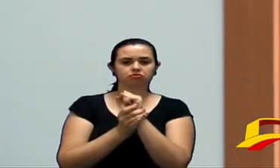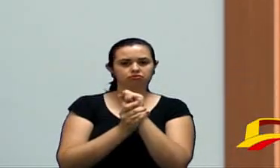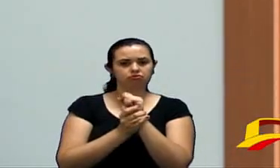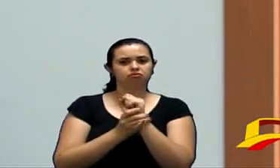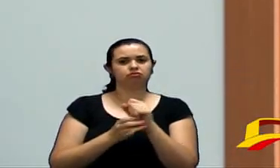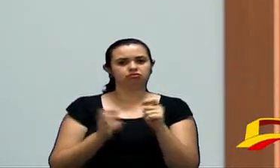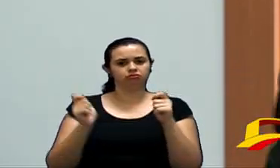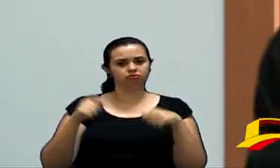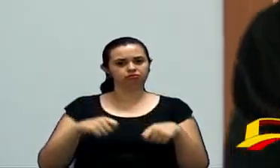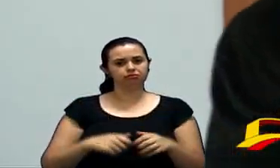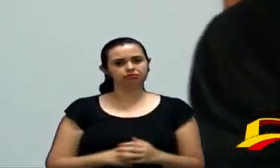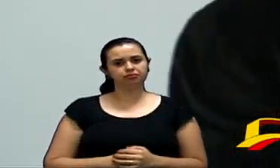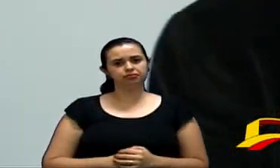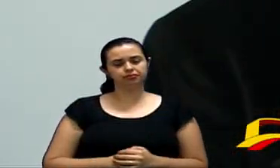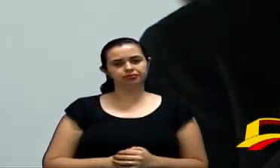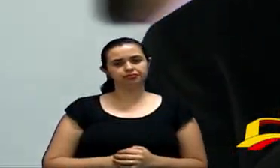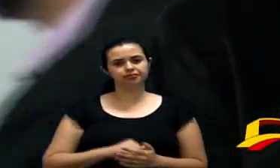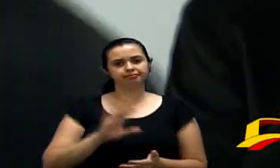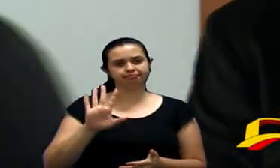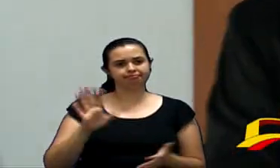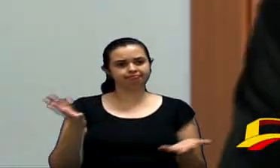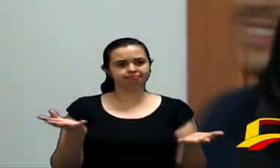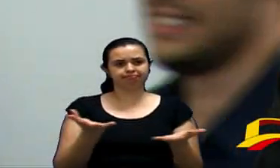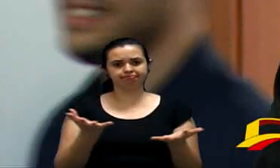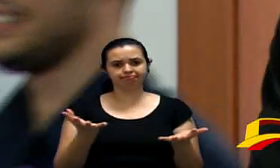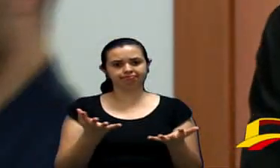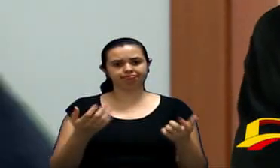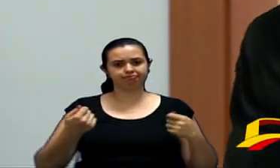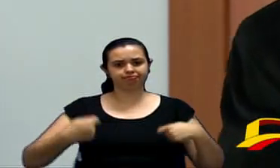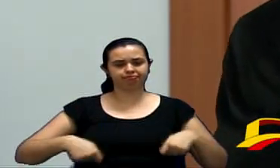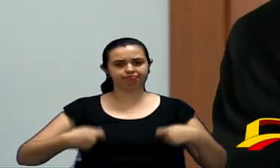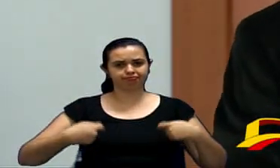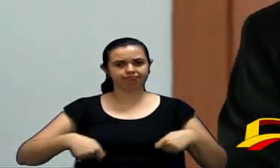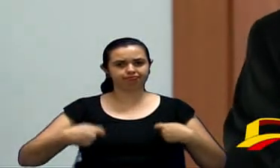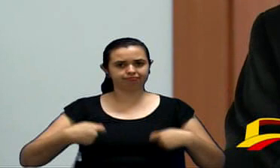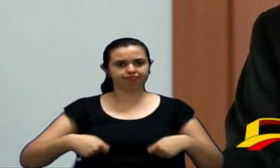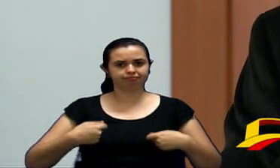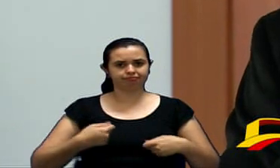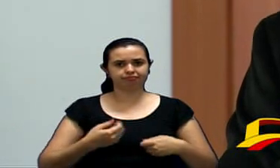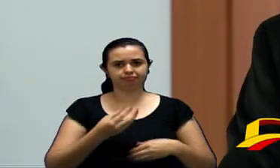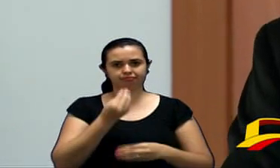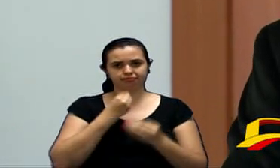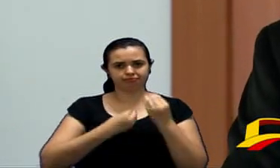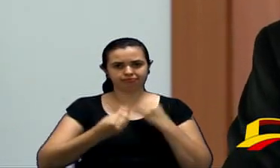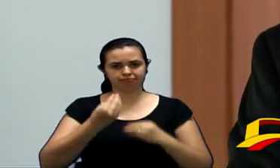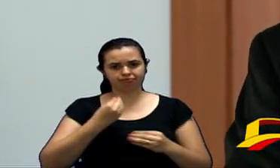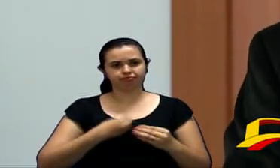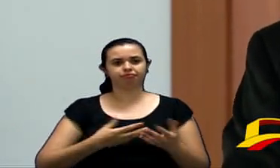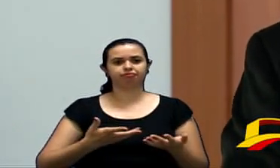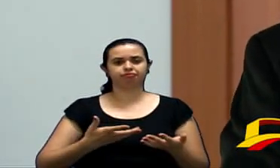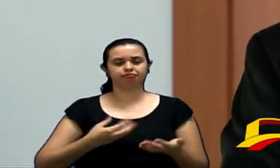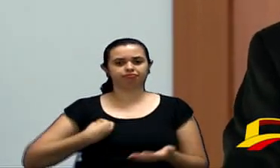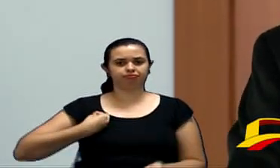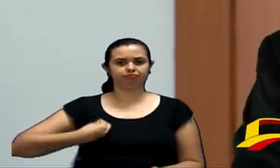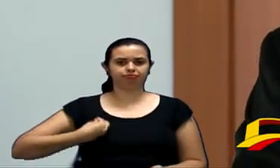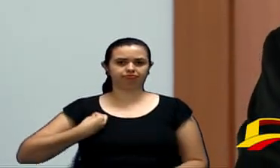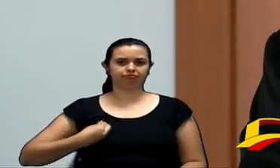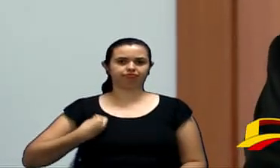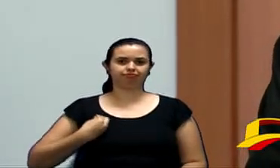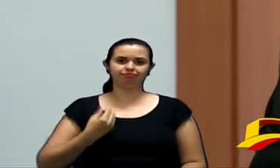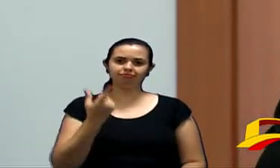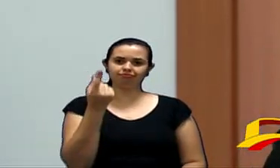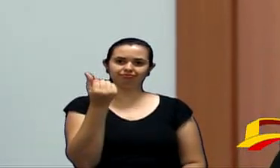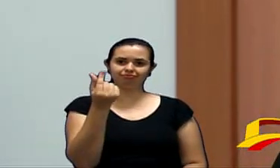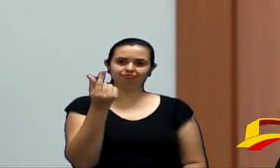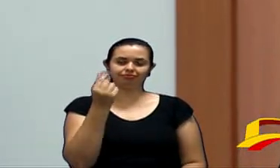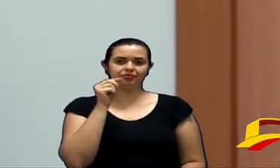no Mineirão, um assalto. Mas porque ele precisa ter da vida, ele precisa sobreviver. E o salário, infelizmente, o salário, em